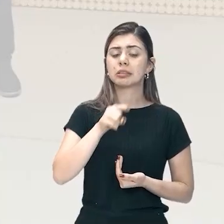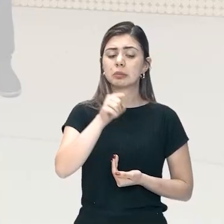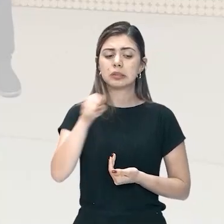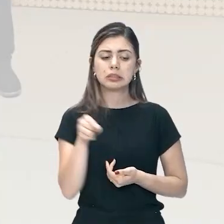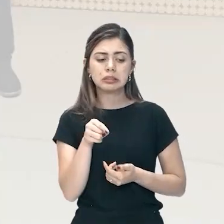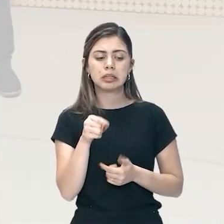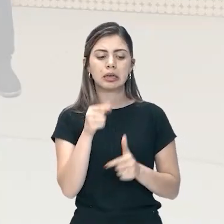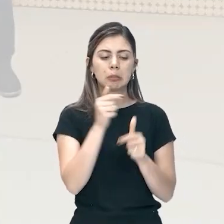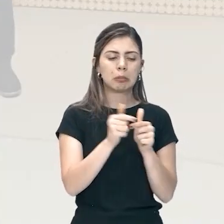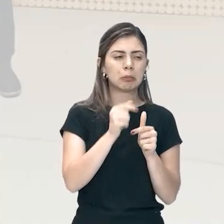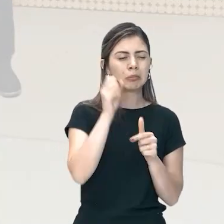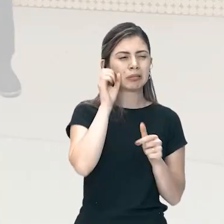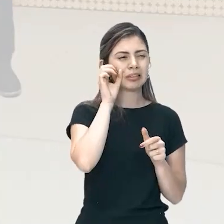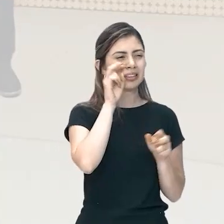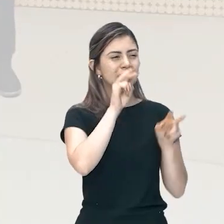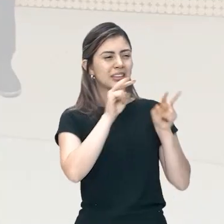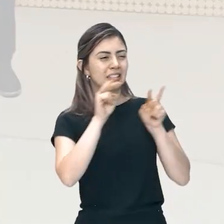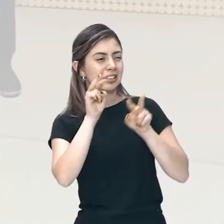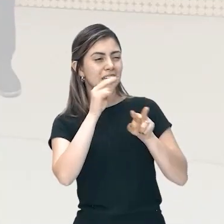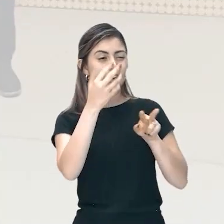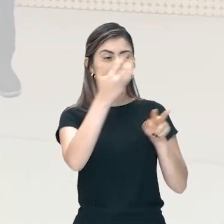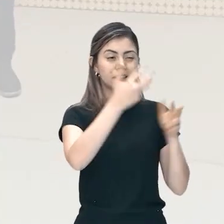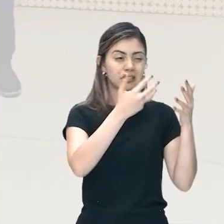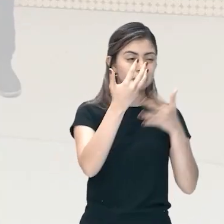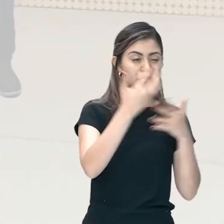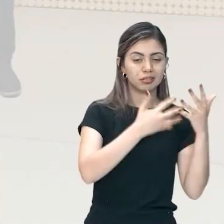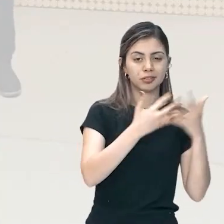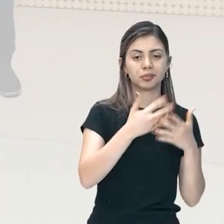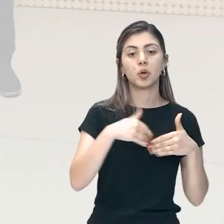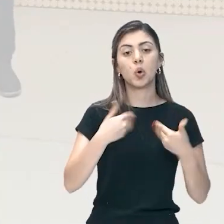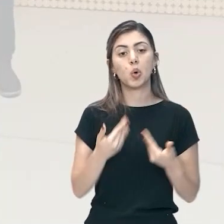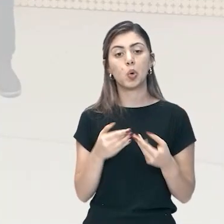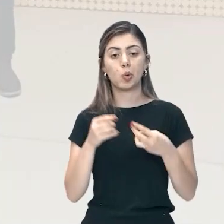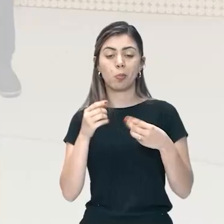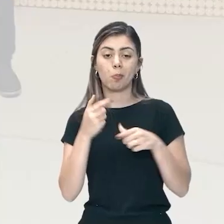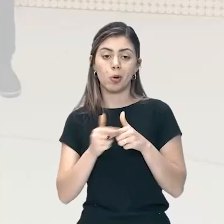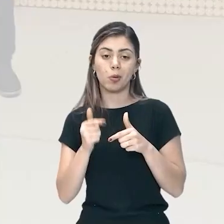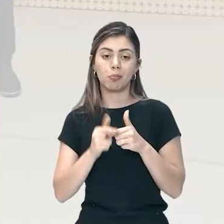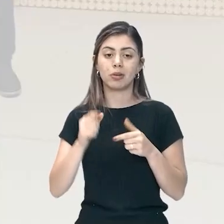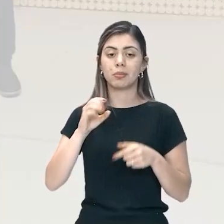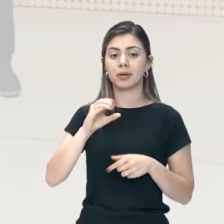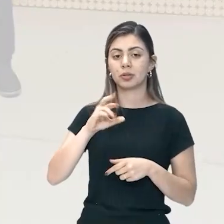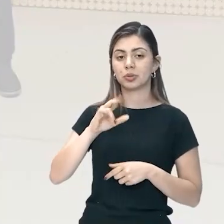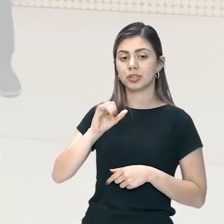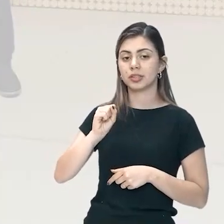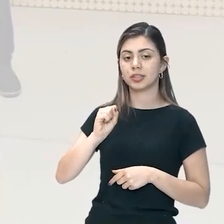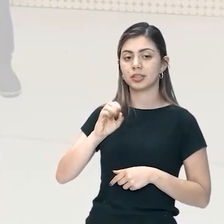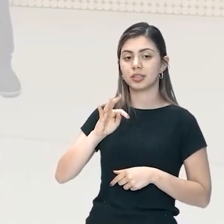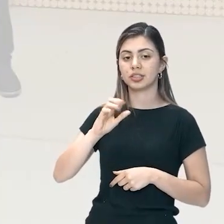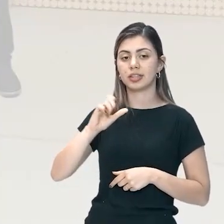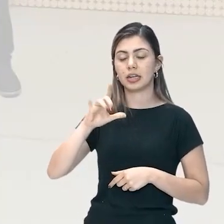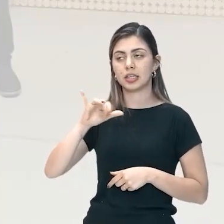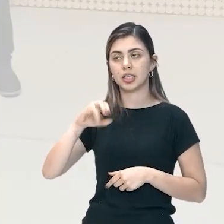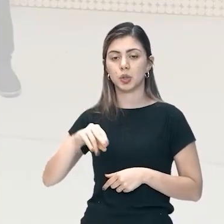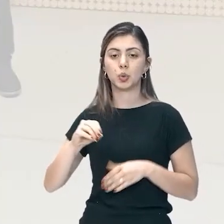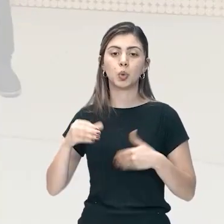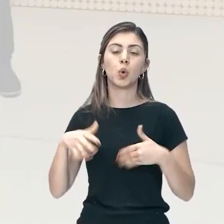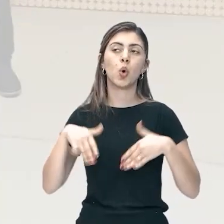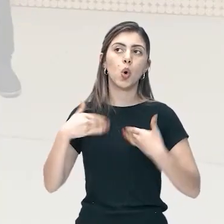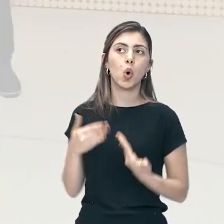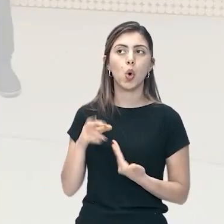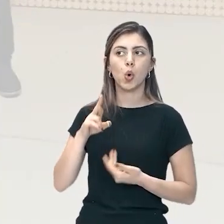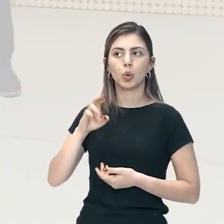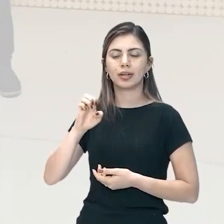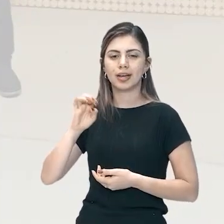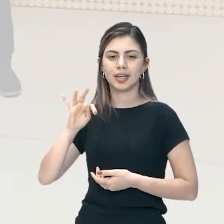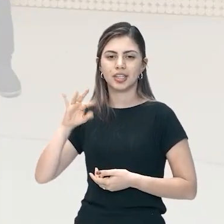algum problema de visão, ou estará no cristalino, que é a lente do nosso olho, ou estará na retina, que é o local